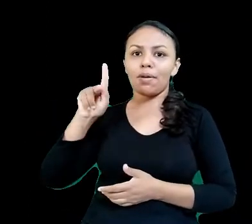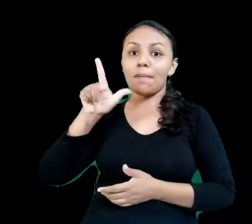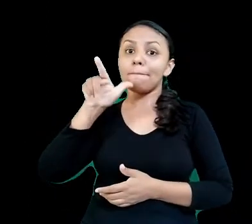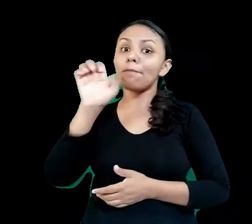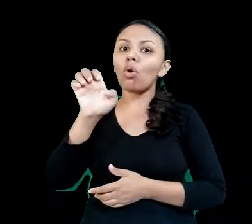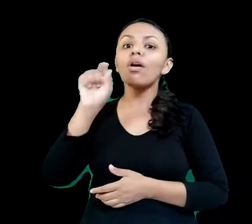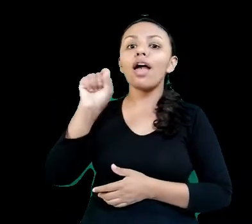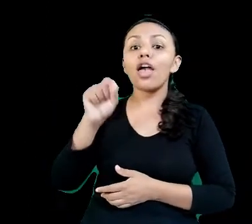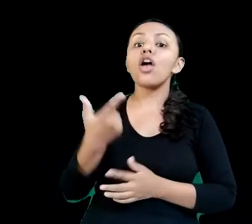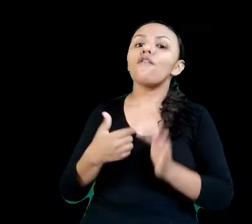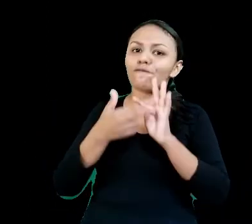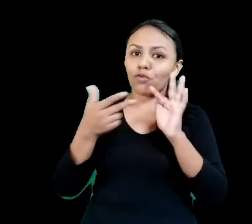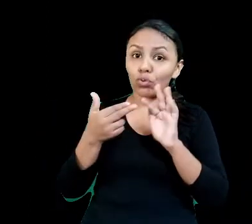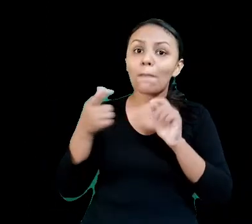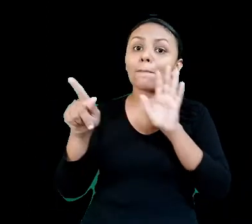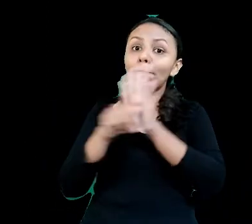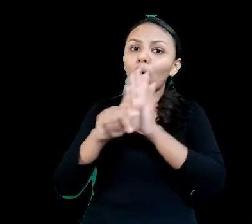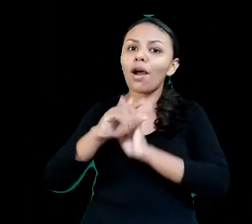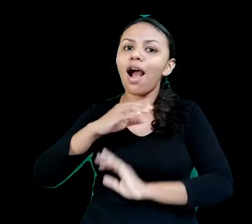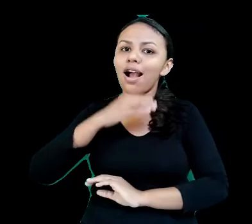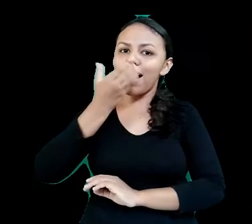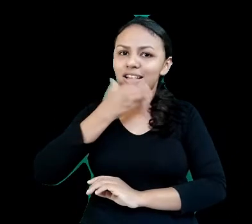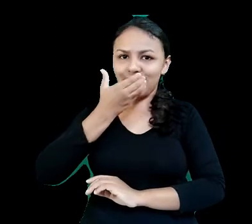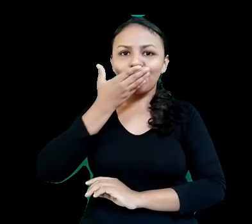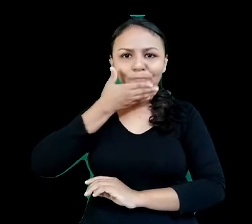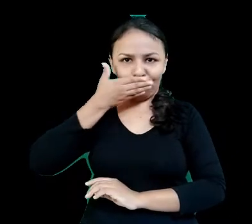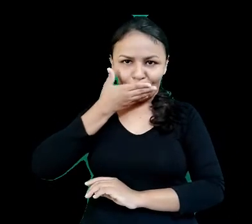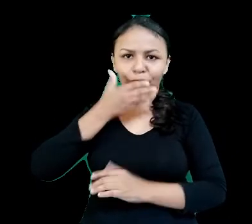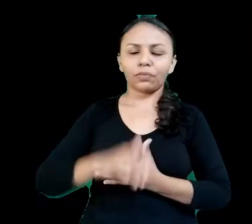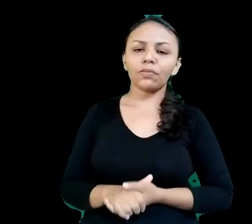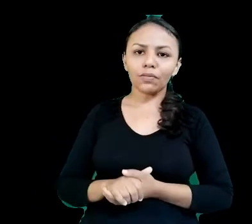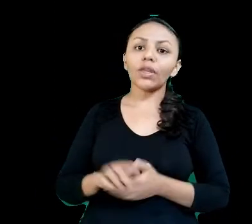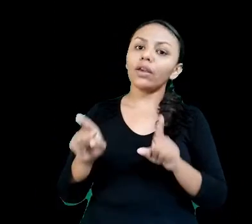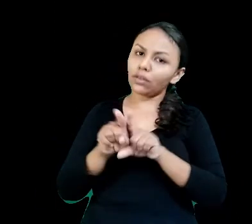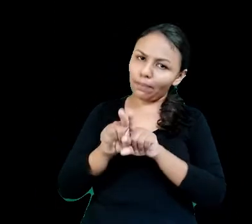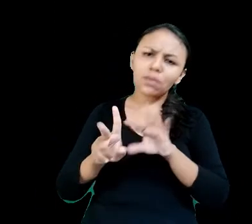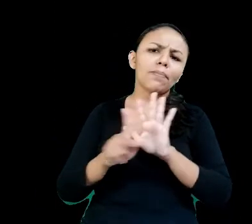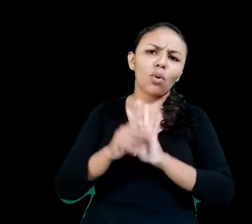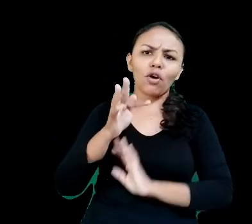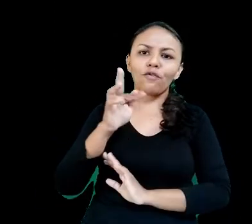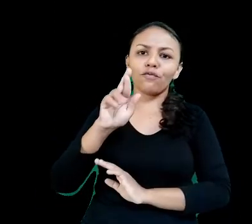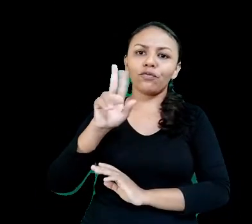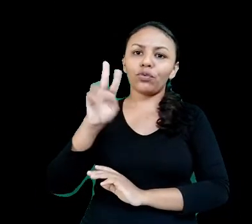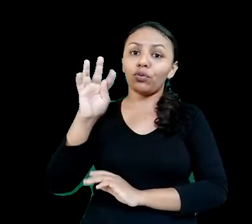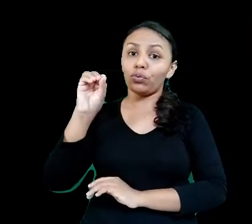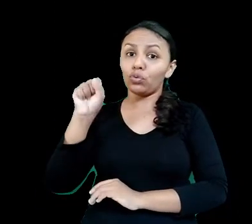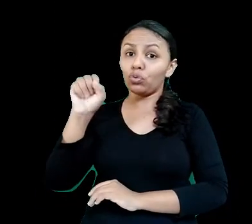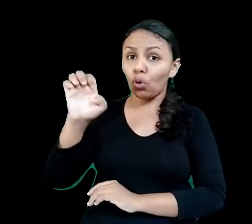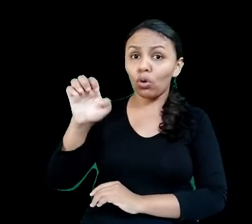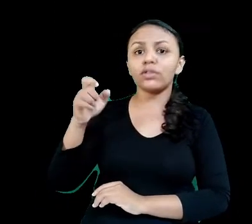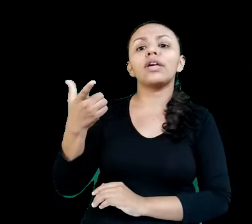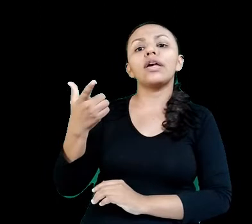à base de frutose, mas também que vem da maçã, e nós temos a própria frutose, que é utilizada muitas vezes